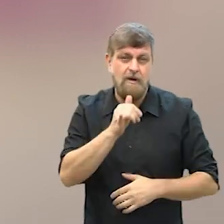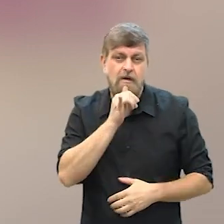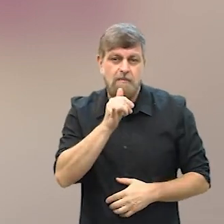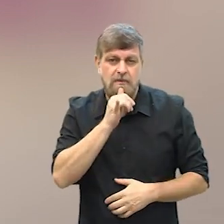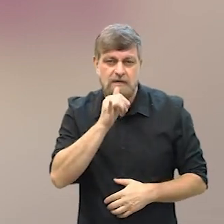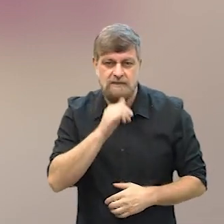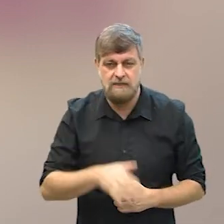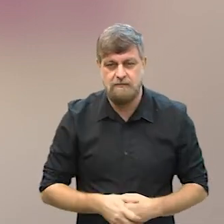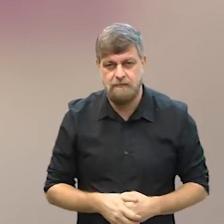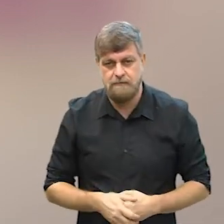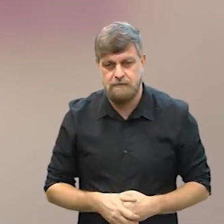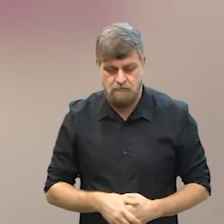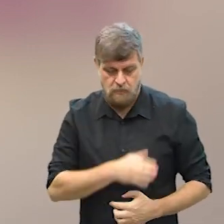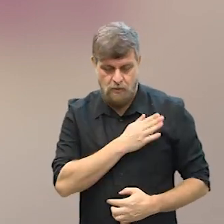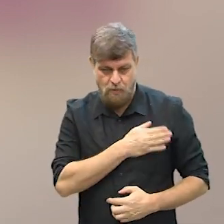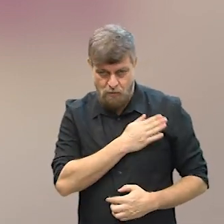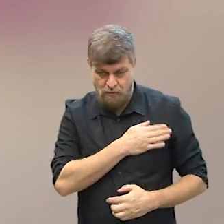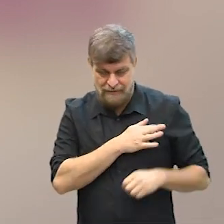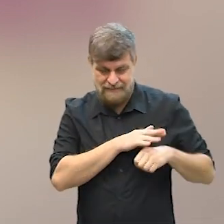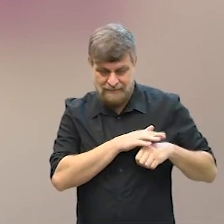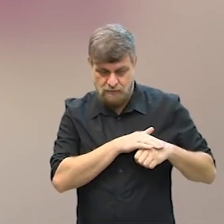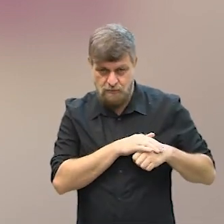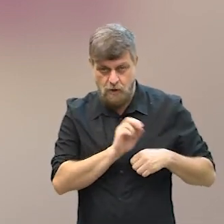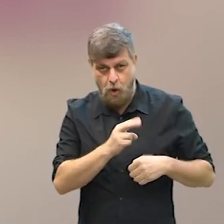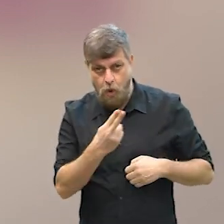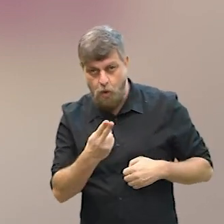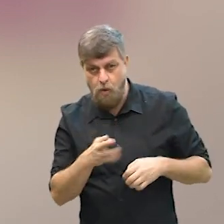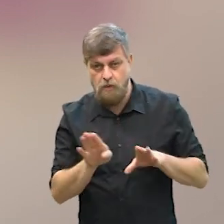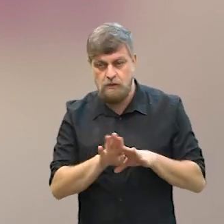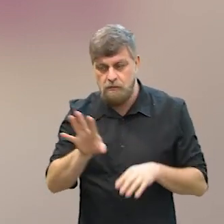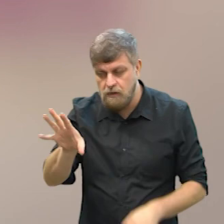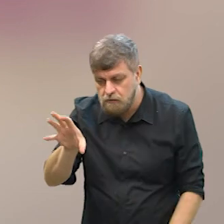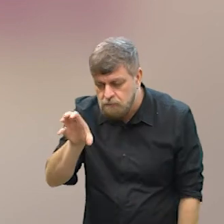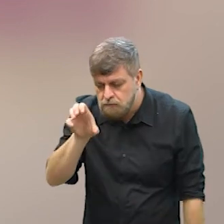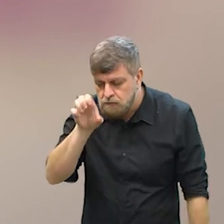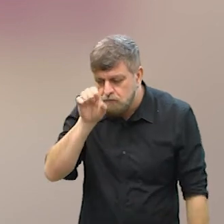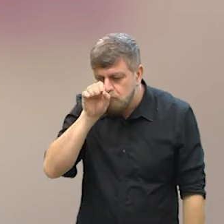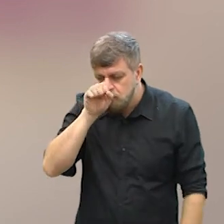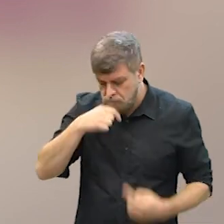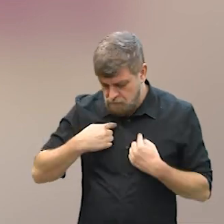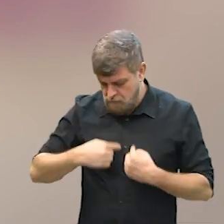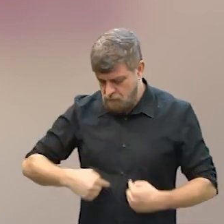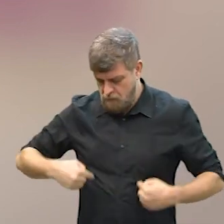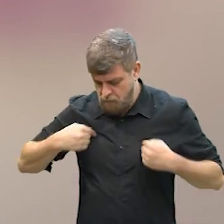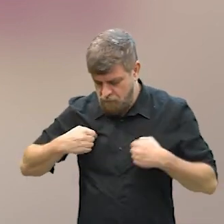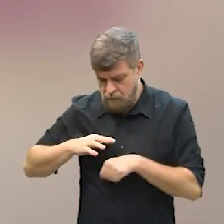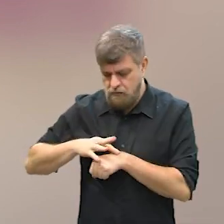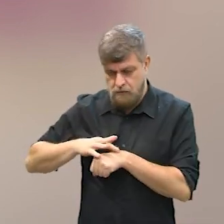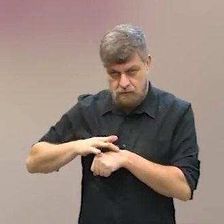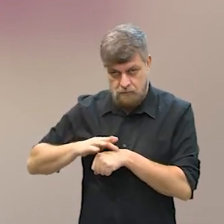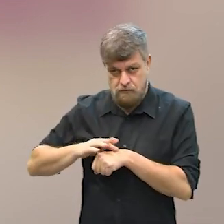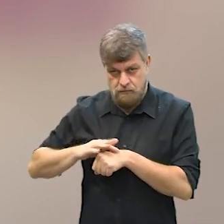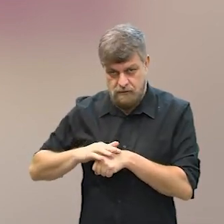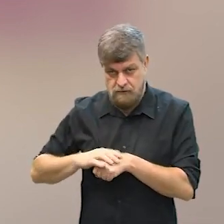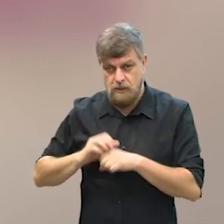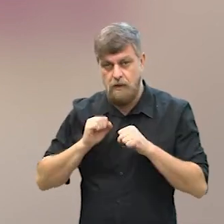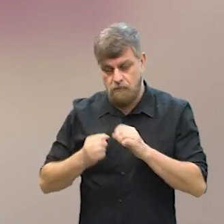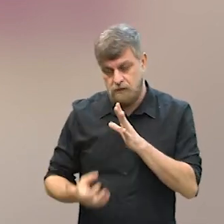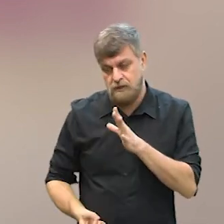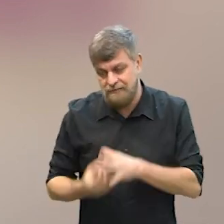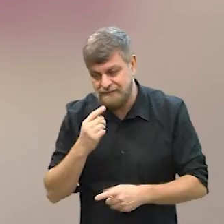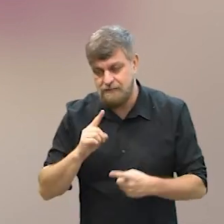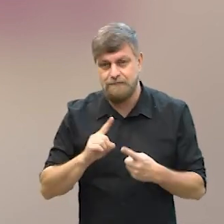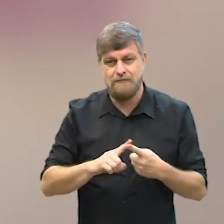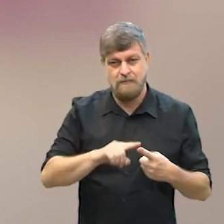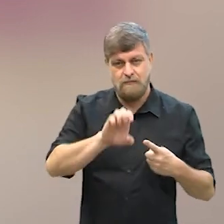como, por exemplo, a doença cardíaca e a doença respiratória, que é muito comum em nosso meio,